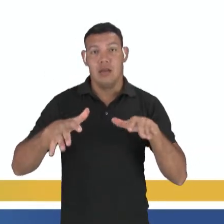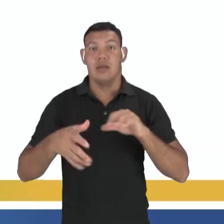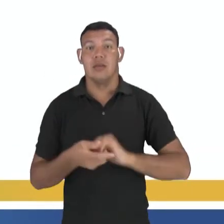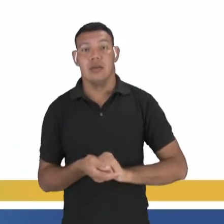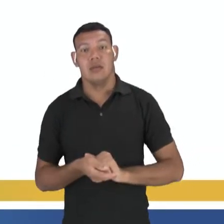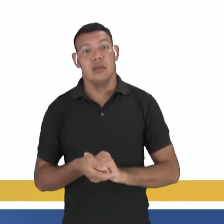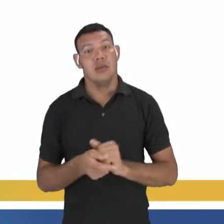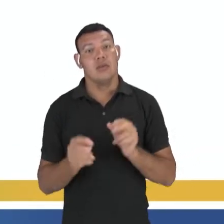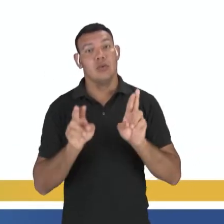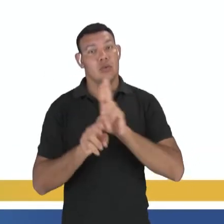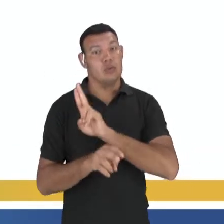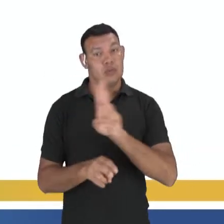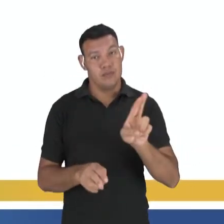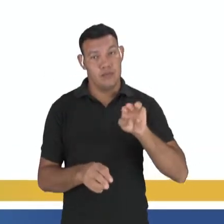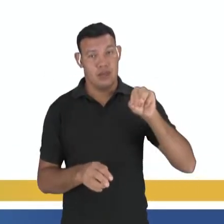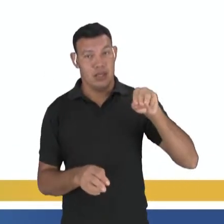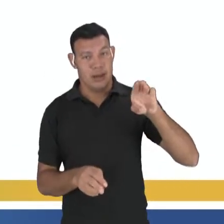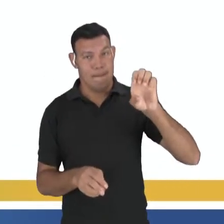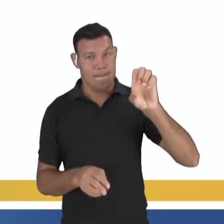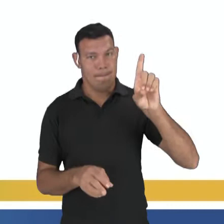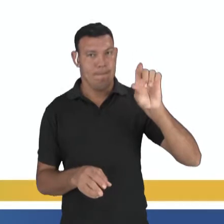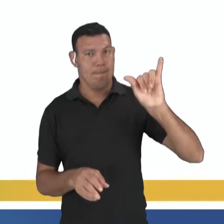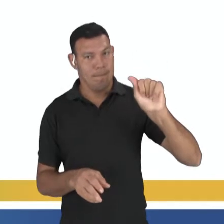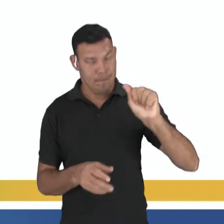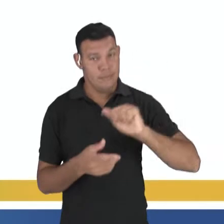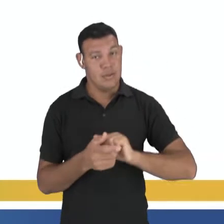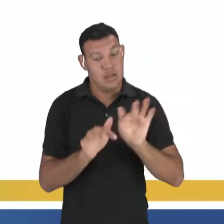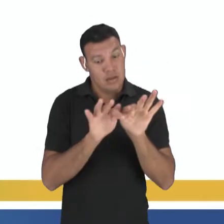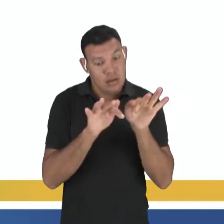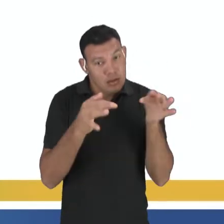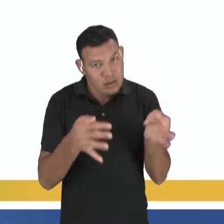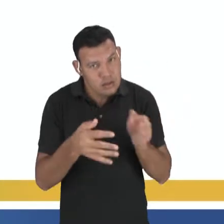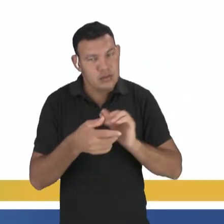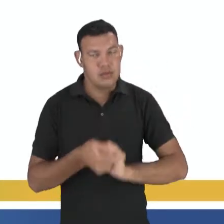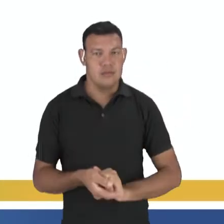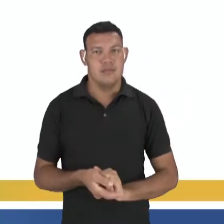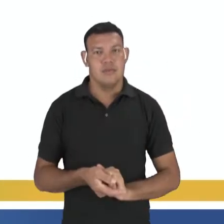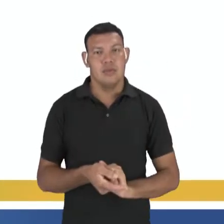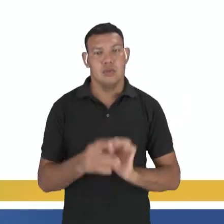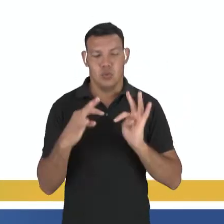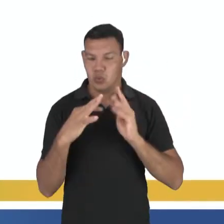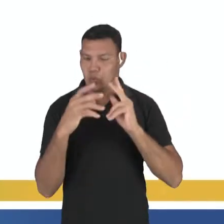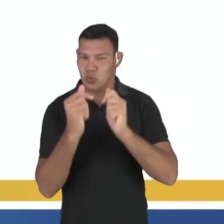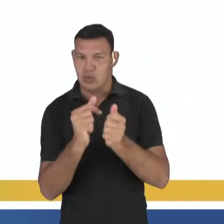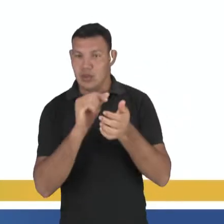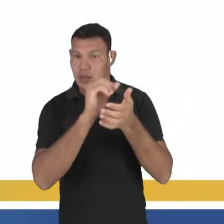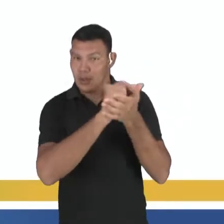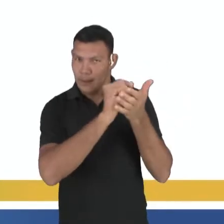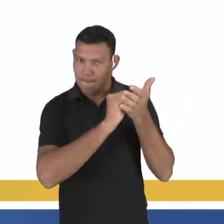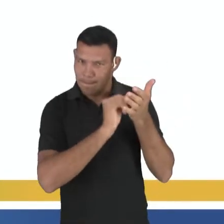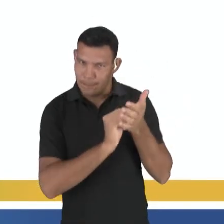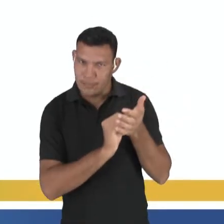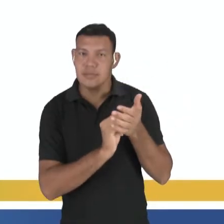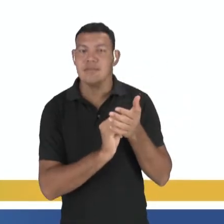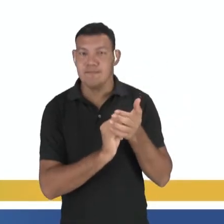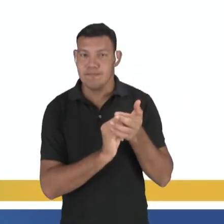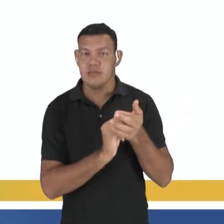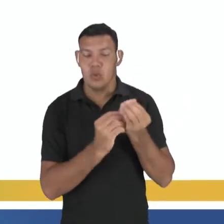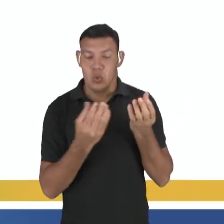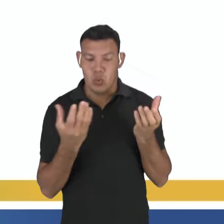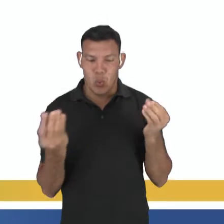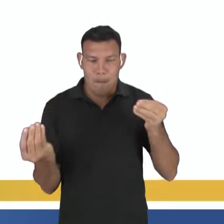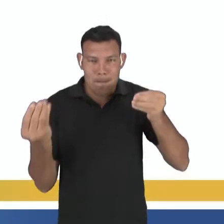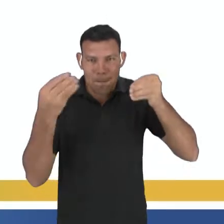ser chamada média aritmética simples. Assim, todos os dados da amostra poderiam ser